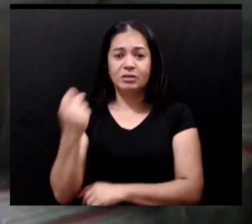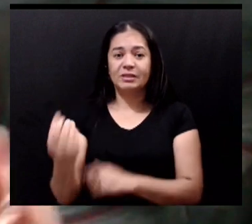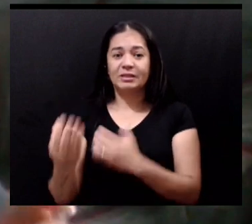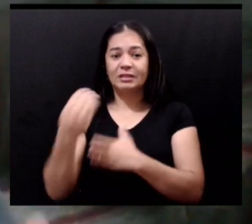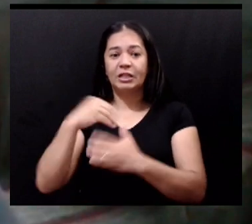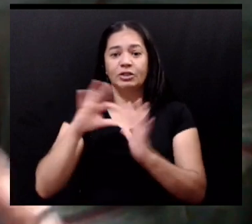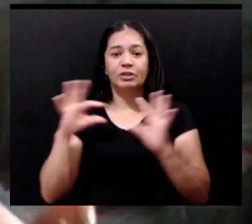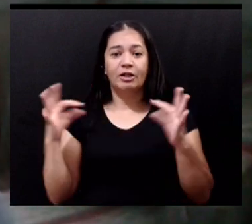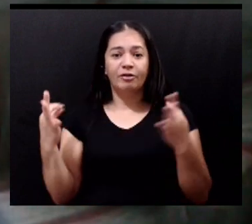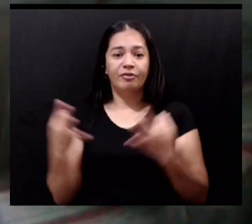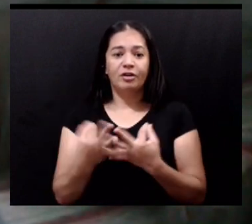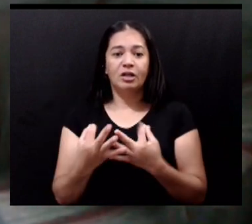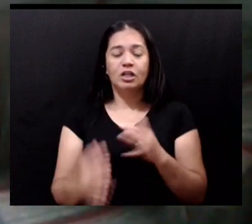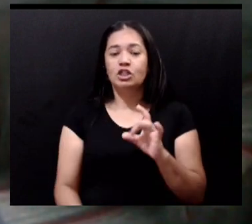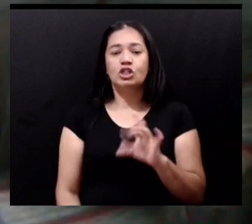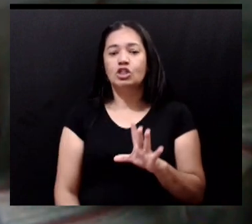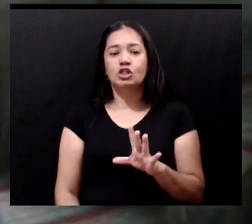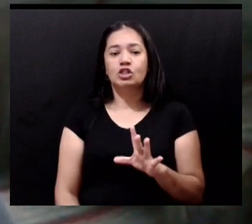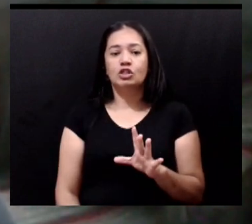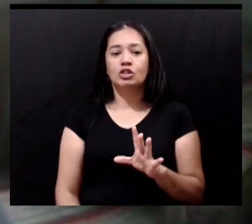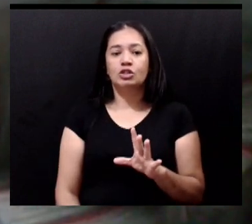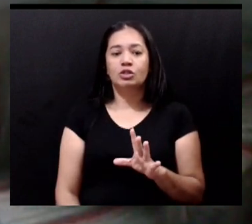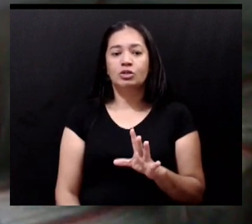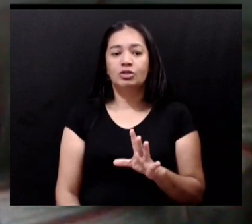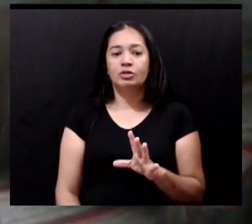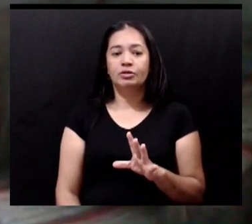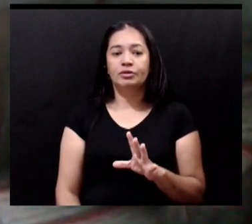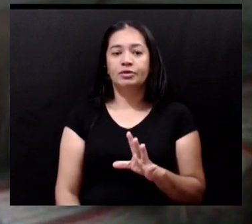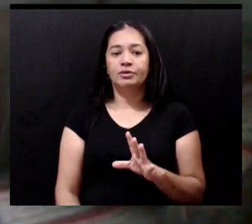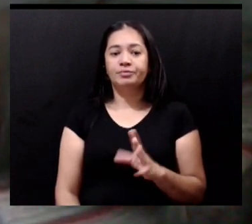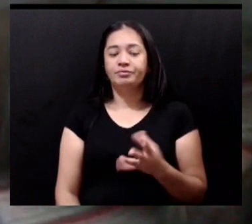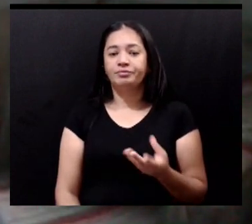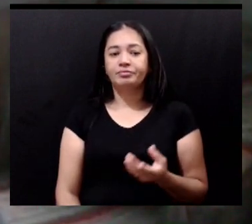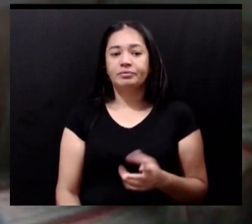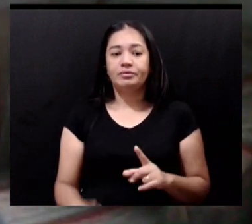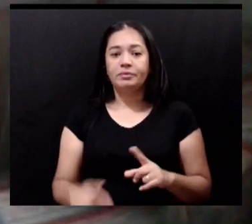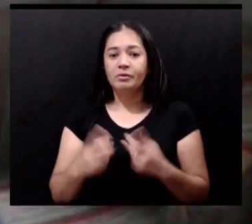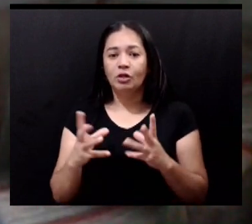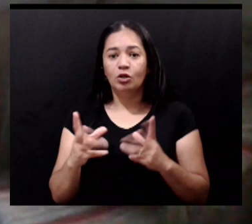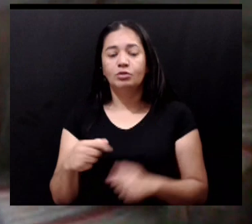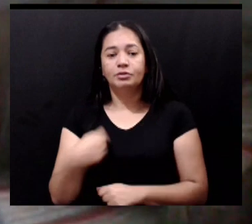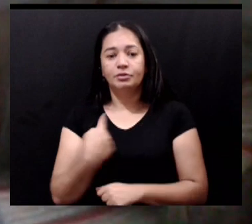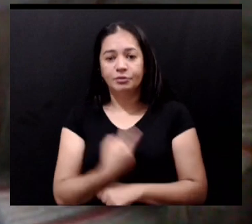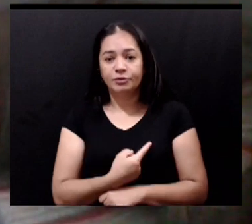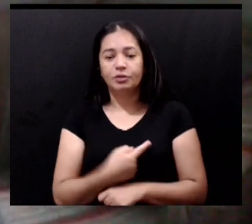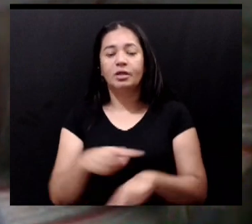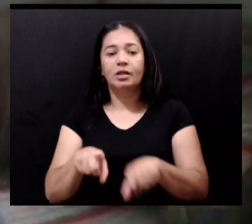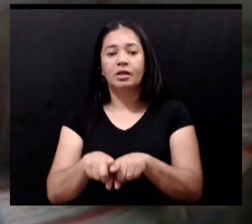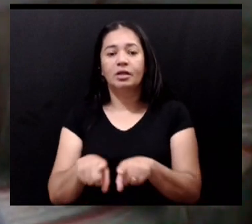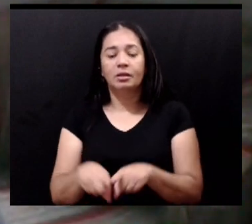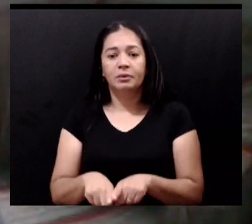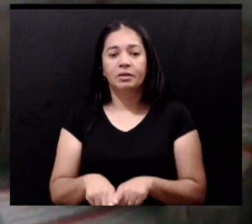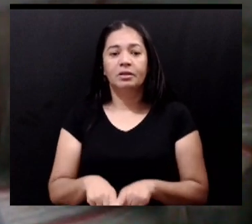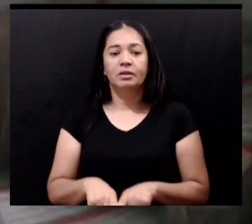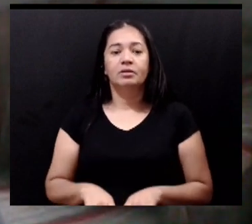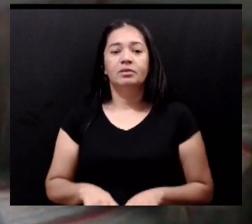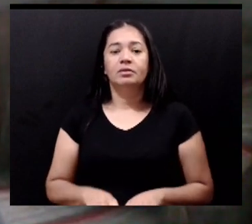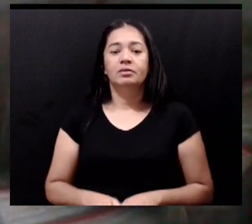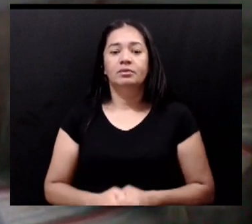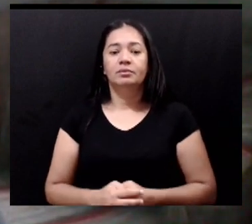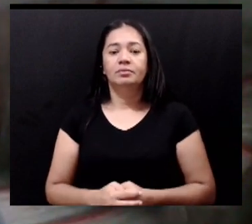aquele quem é o portador do diagnóstico, mas todos nós estamos juntos aí nessa caminhada